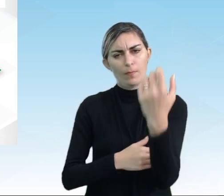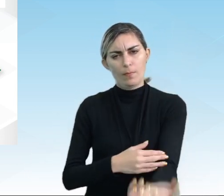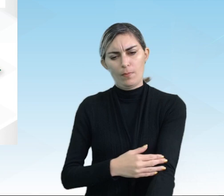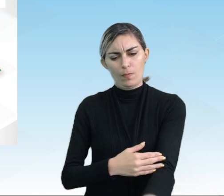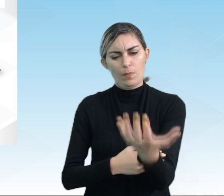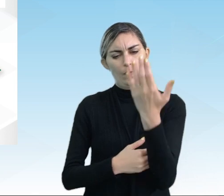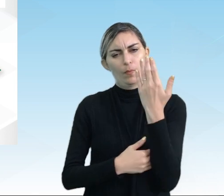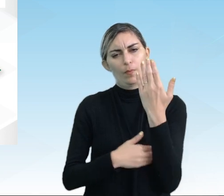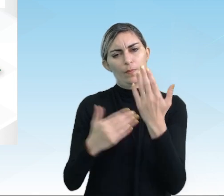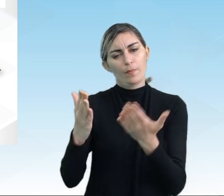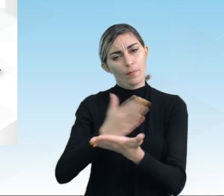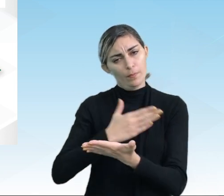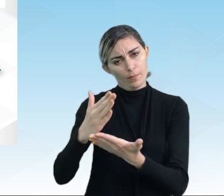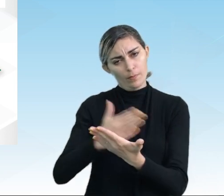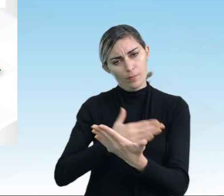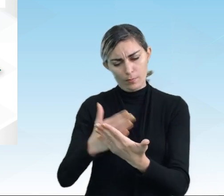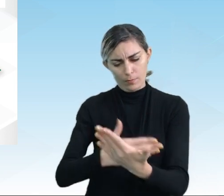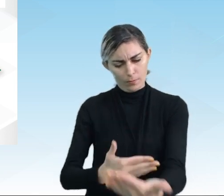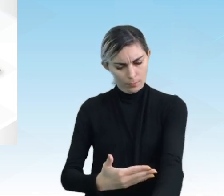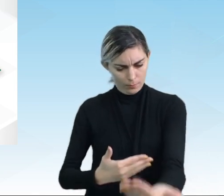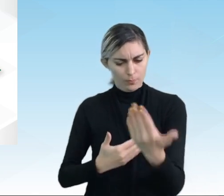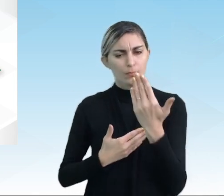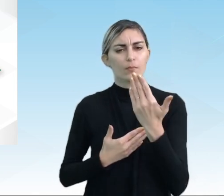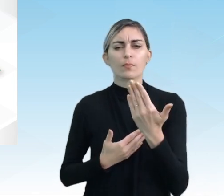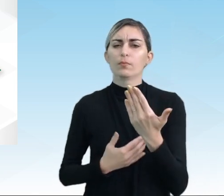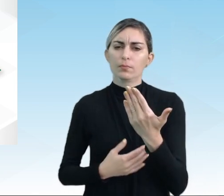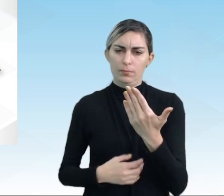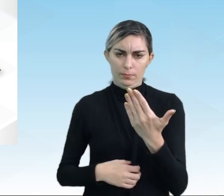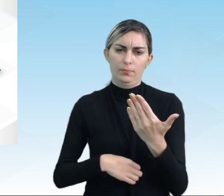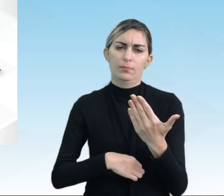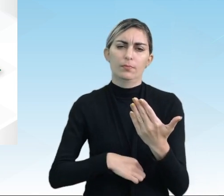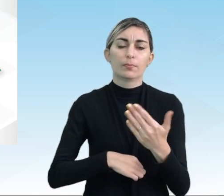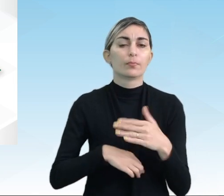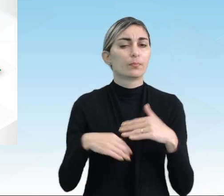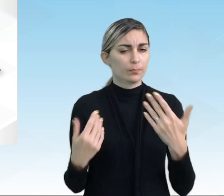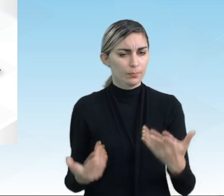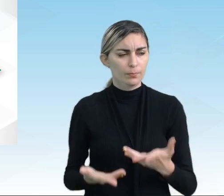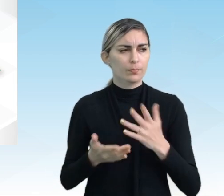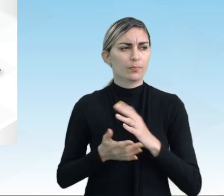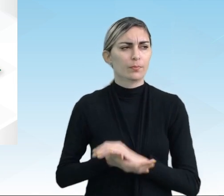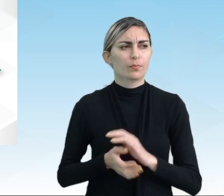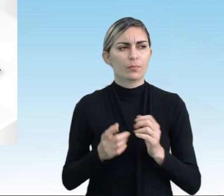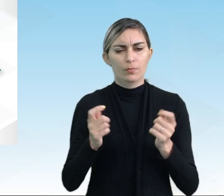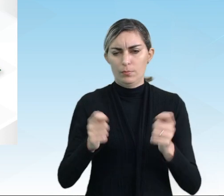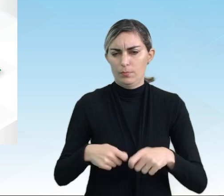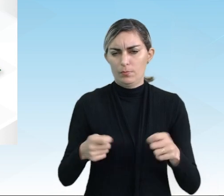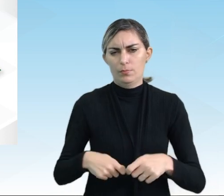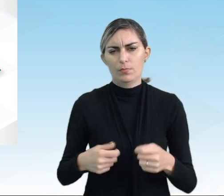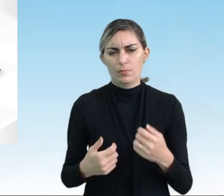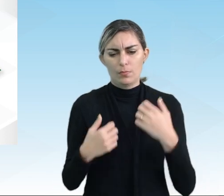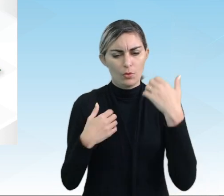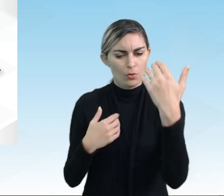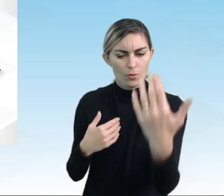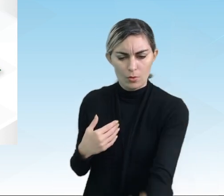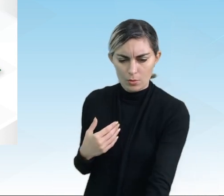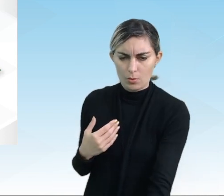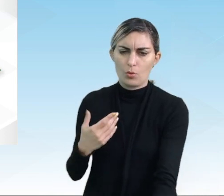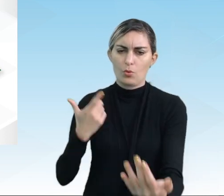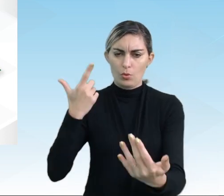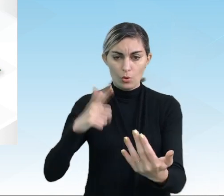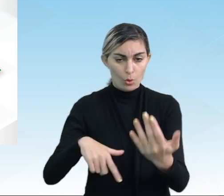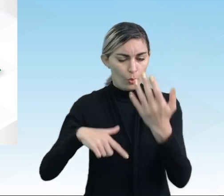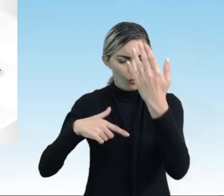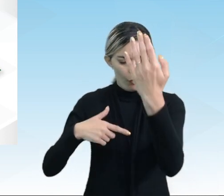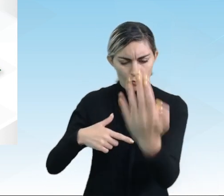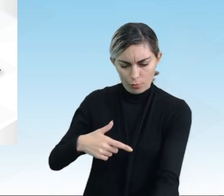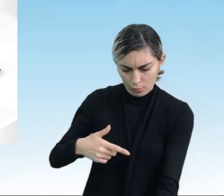trazendo o livro para a região próxima ao seu rosto. E aí, para que possamos esticar novamente o